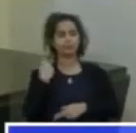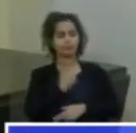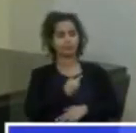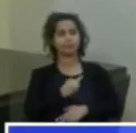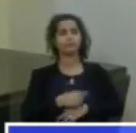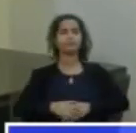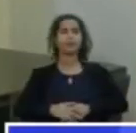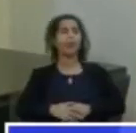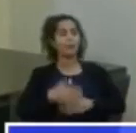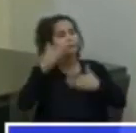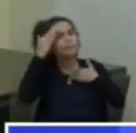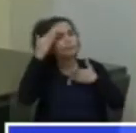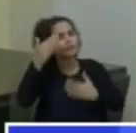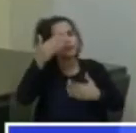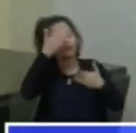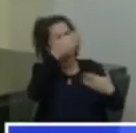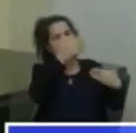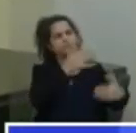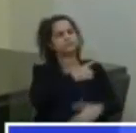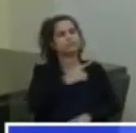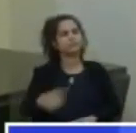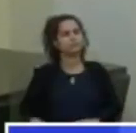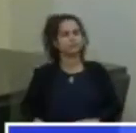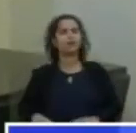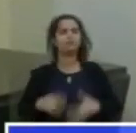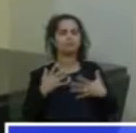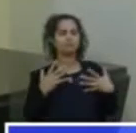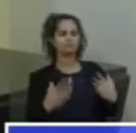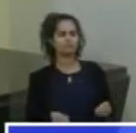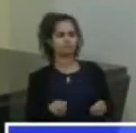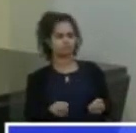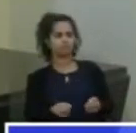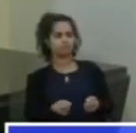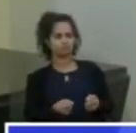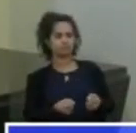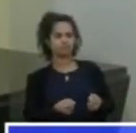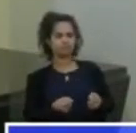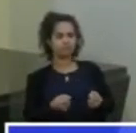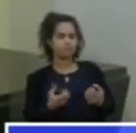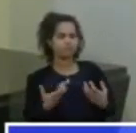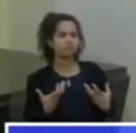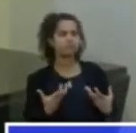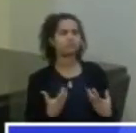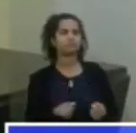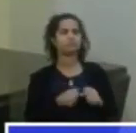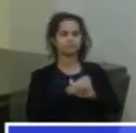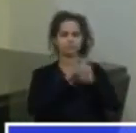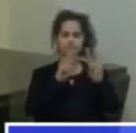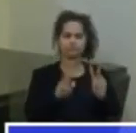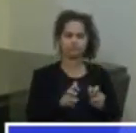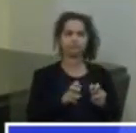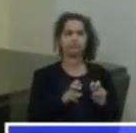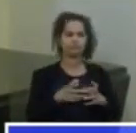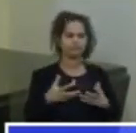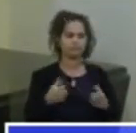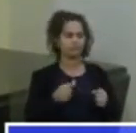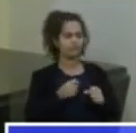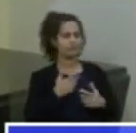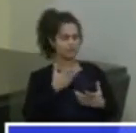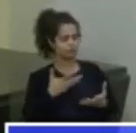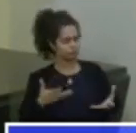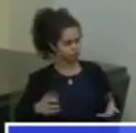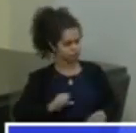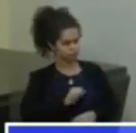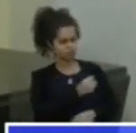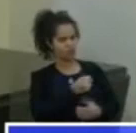senhor presidente, quero agradecer muito os senhores deputados que subscreveram e, de uma forma assim muito altiva, subscreve e dá força ao deputado Bruno